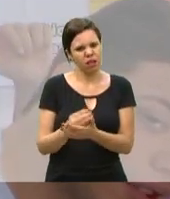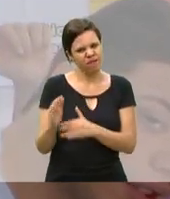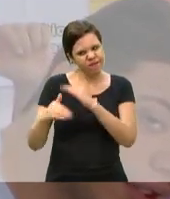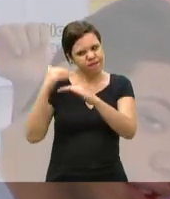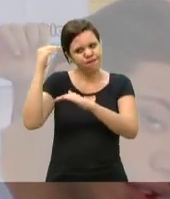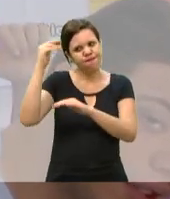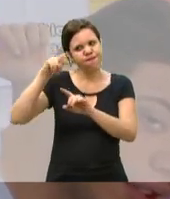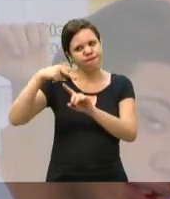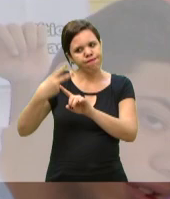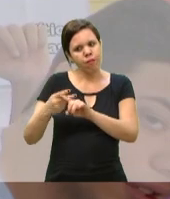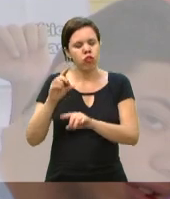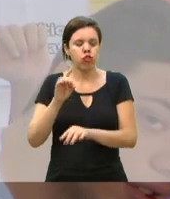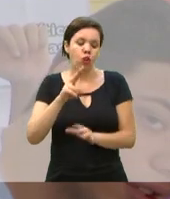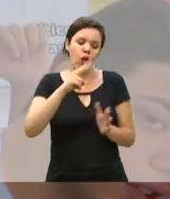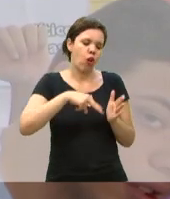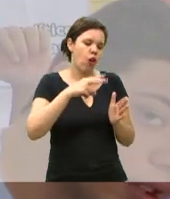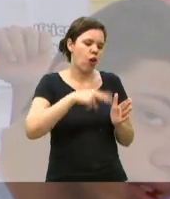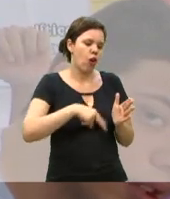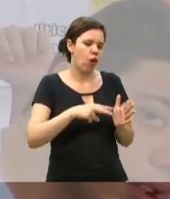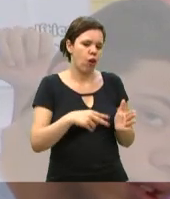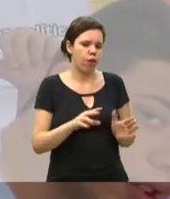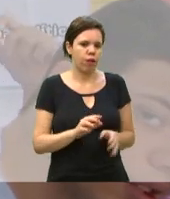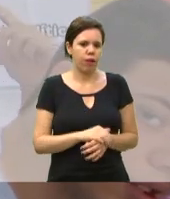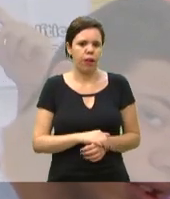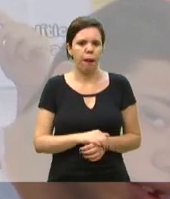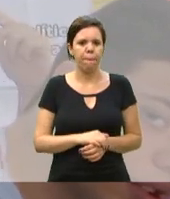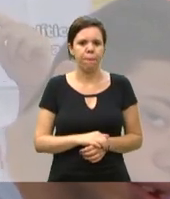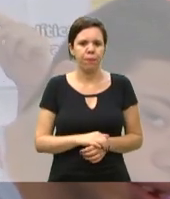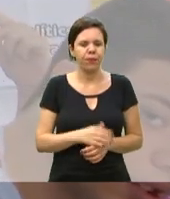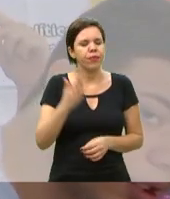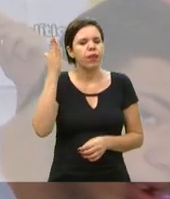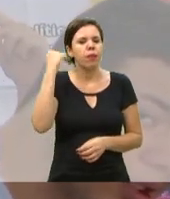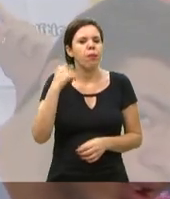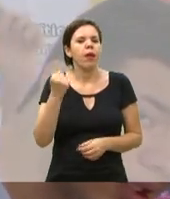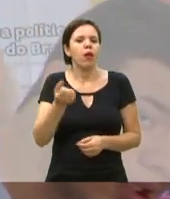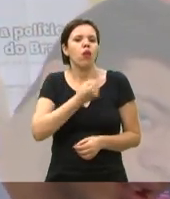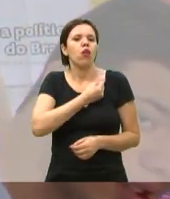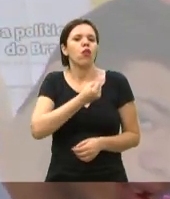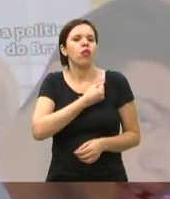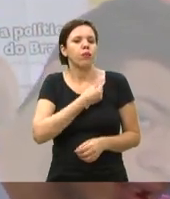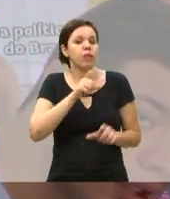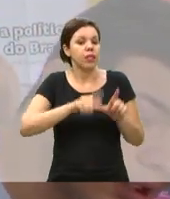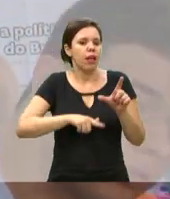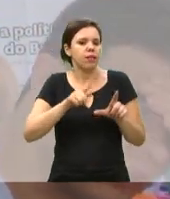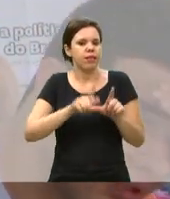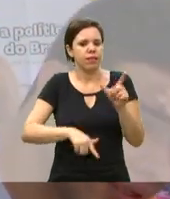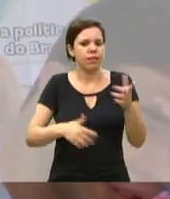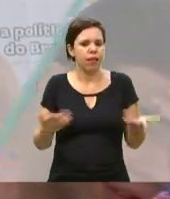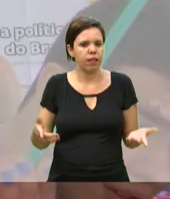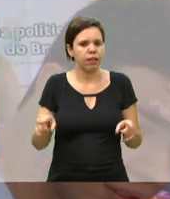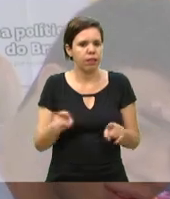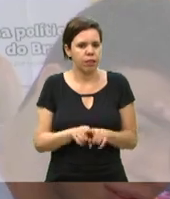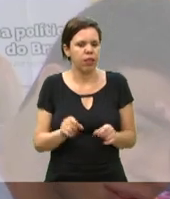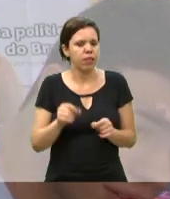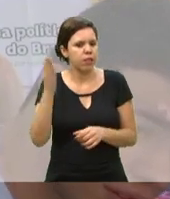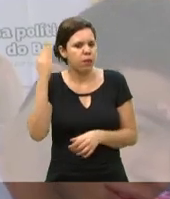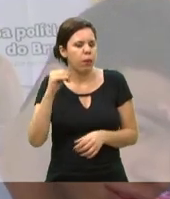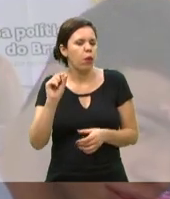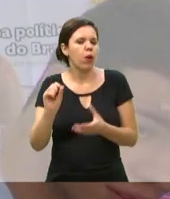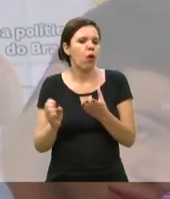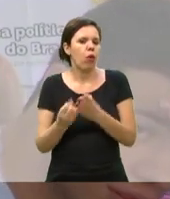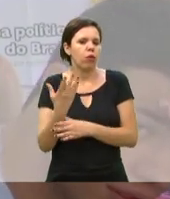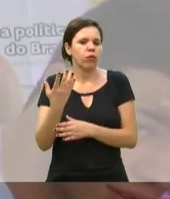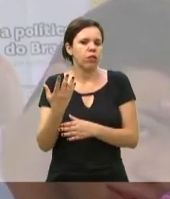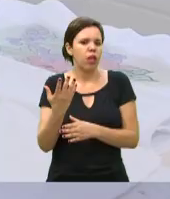na verdade, do que só a leitura de saber os números e as letras. Vai também deles saber o que acontece